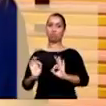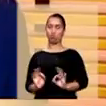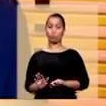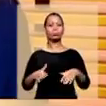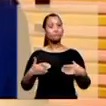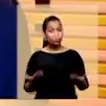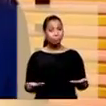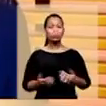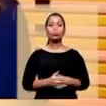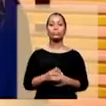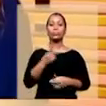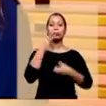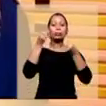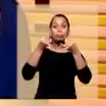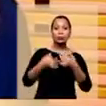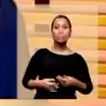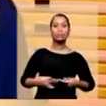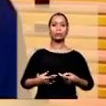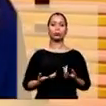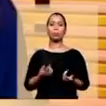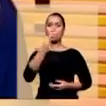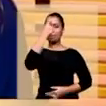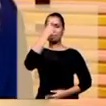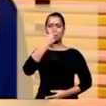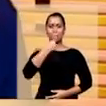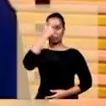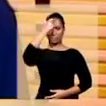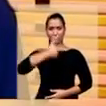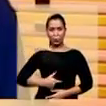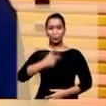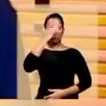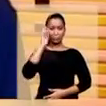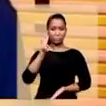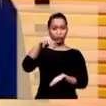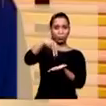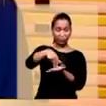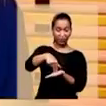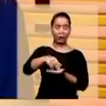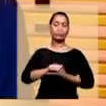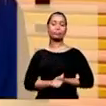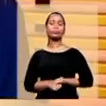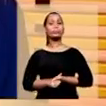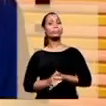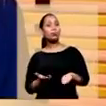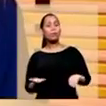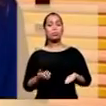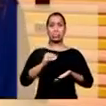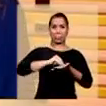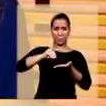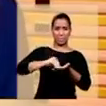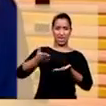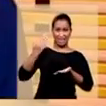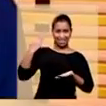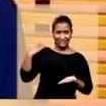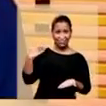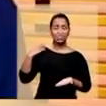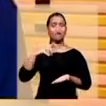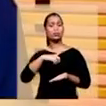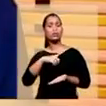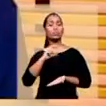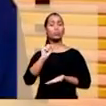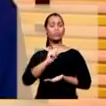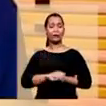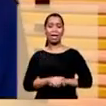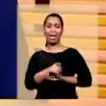empresas. Falando um pouquinho do perfil das pessoas que passam por lá. A secretaria, antigamente, se tinha